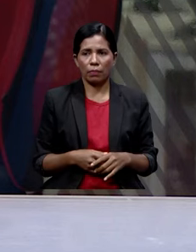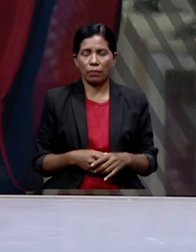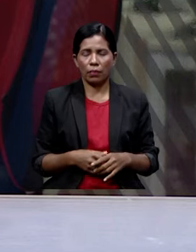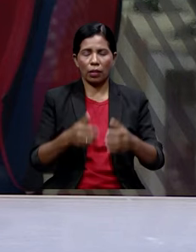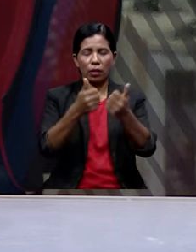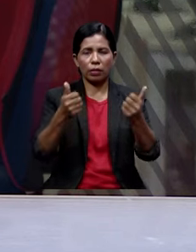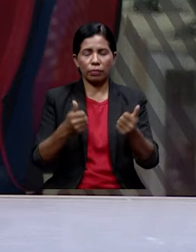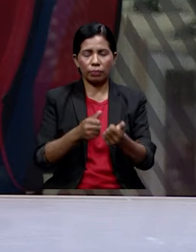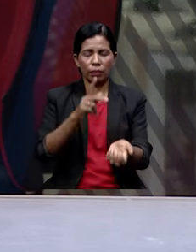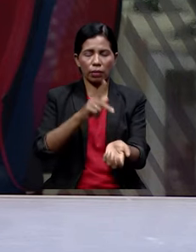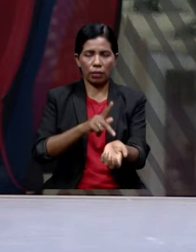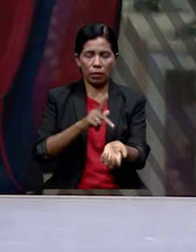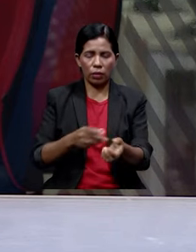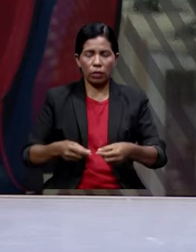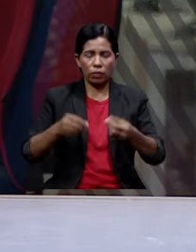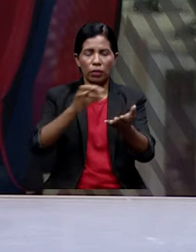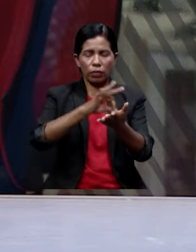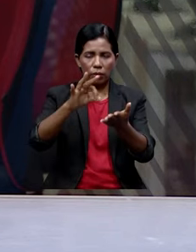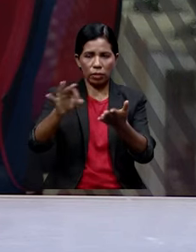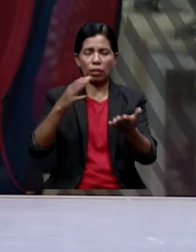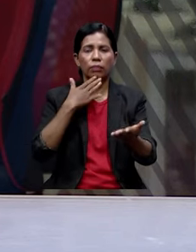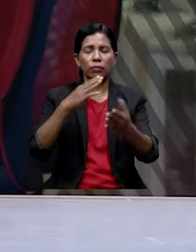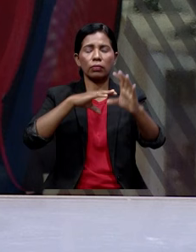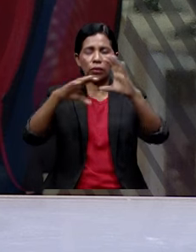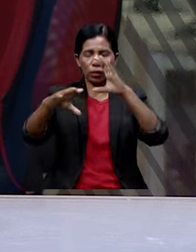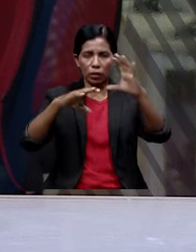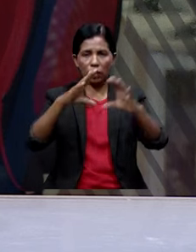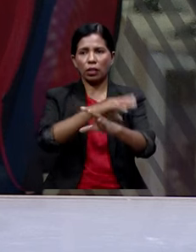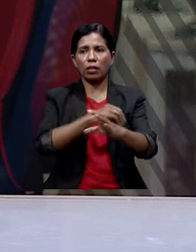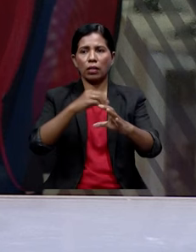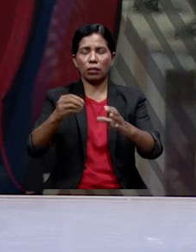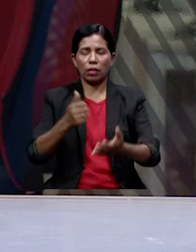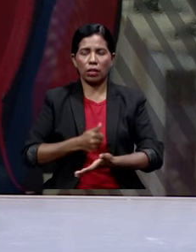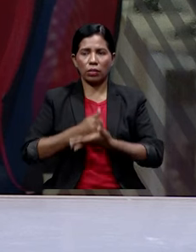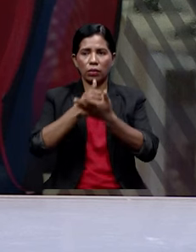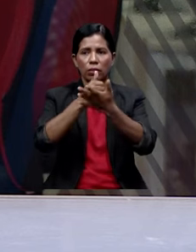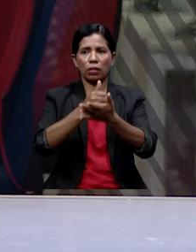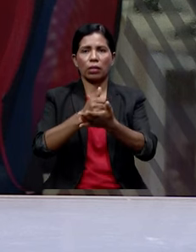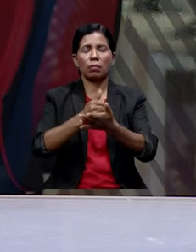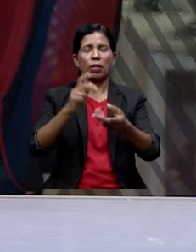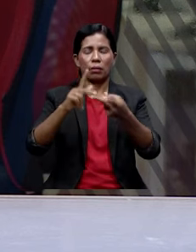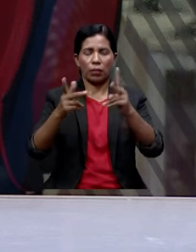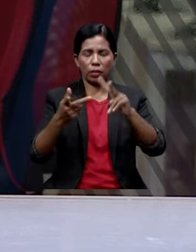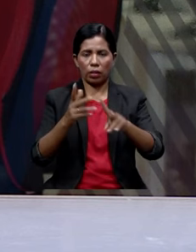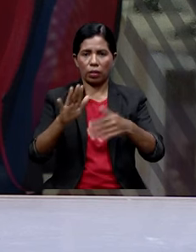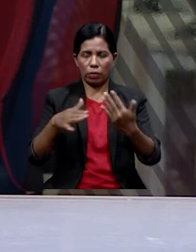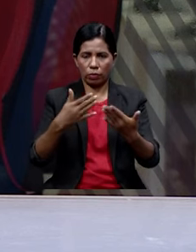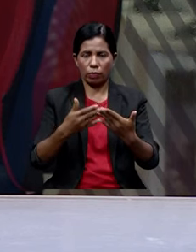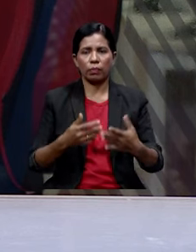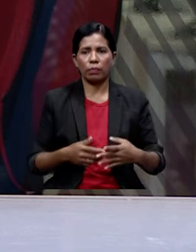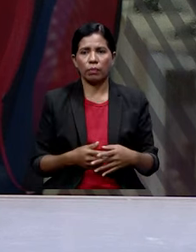Asociación partera se fue formación ética comunicación, no ética atendimiento va a partir así.